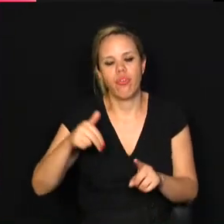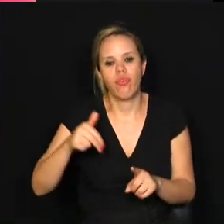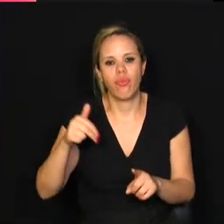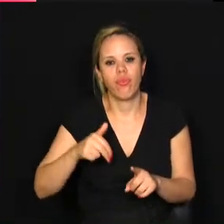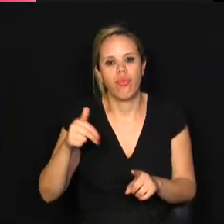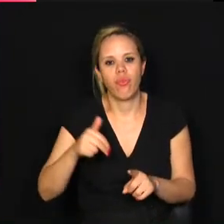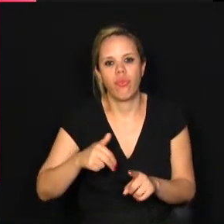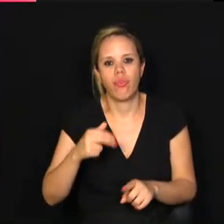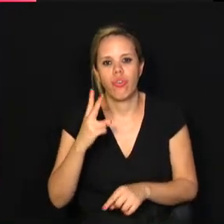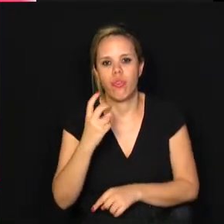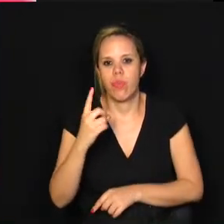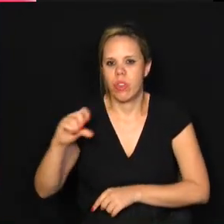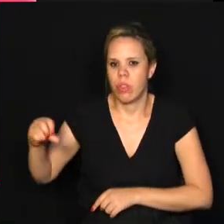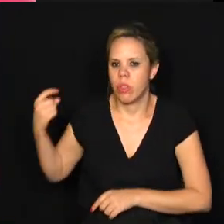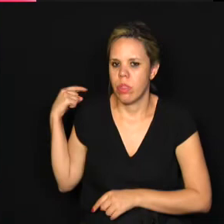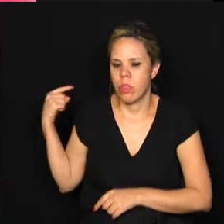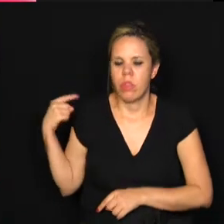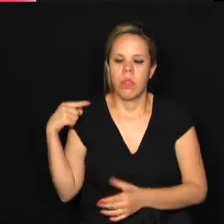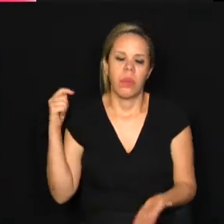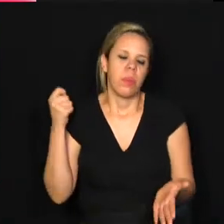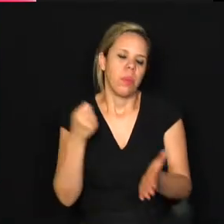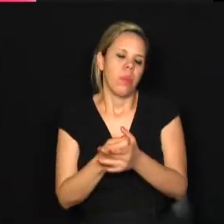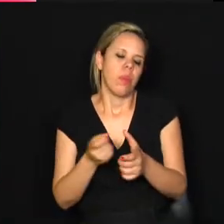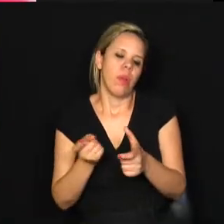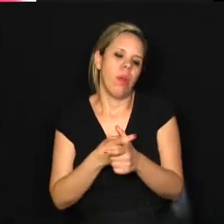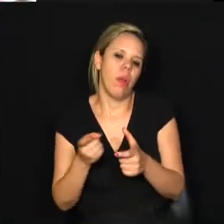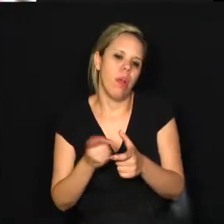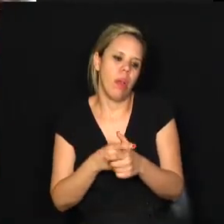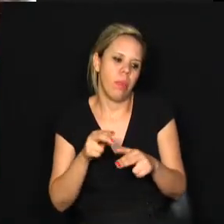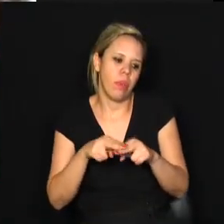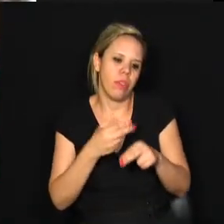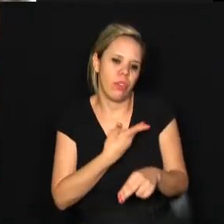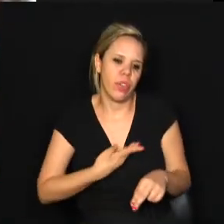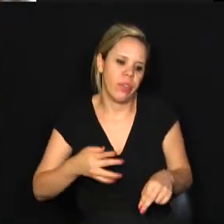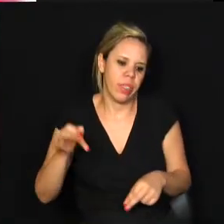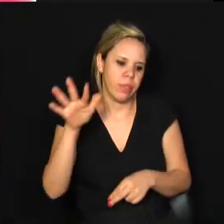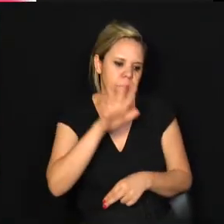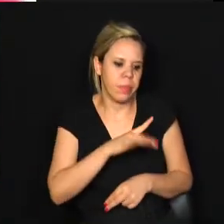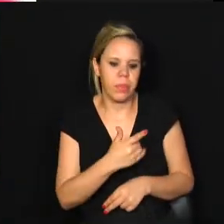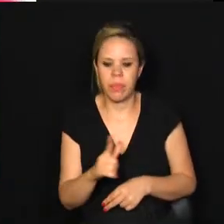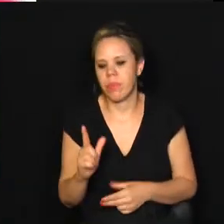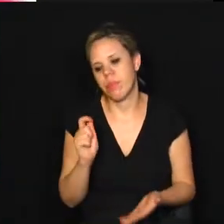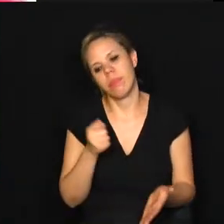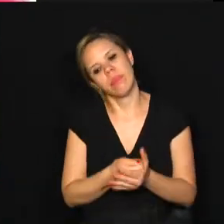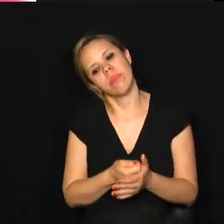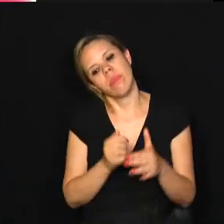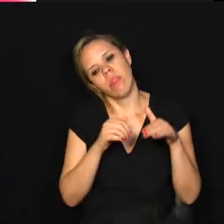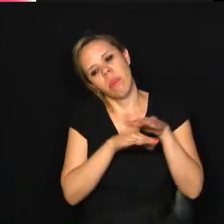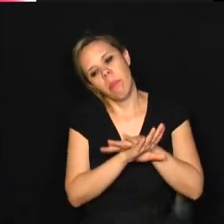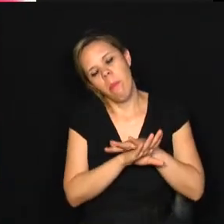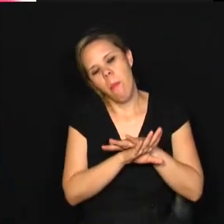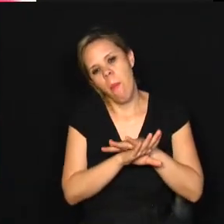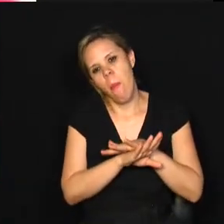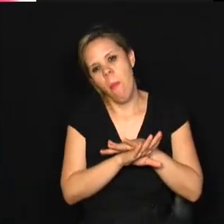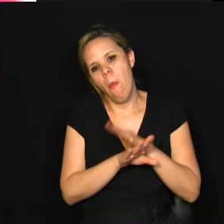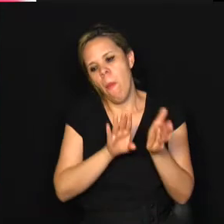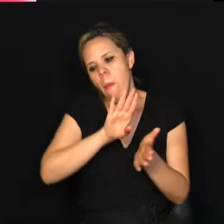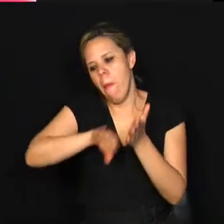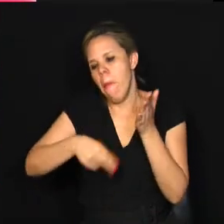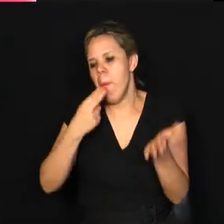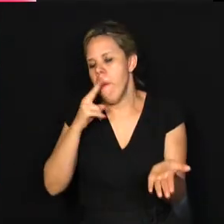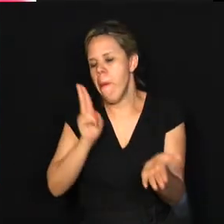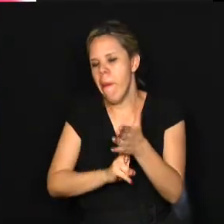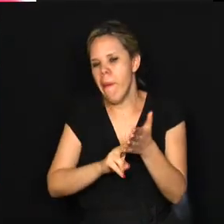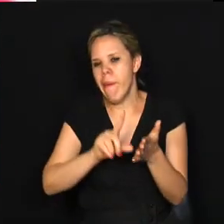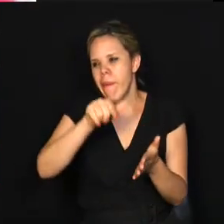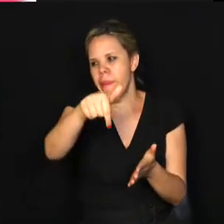de 2019, para pagar contas correntes do governo federal, que o governo federal não tinha esse dinheiro em caixa e retirou dos Correios. Aí